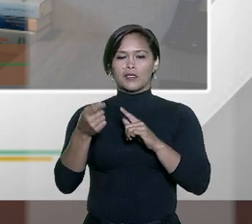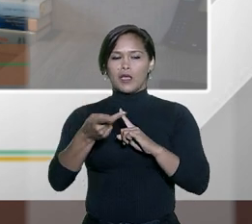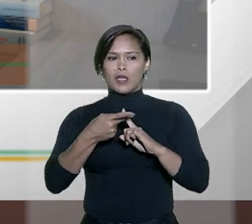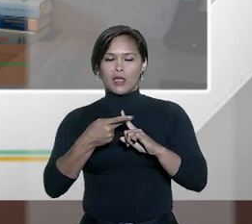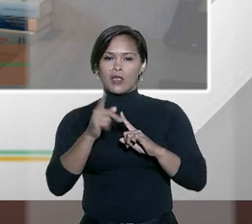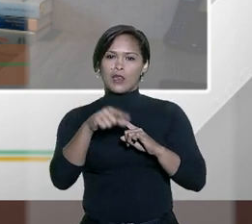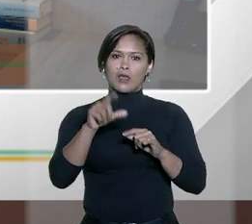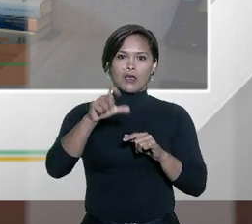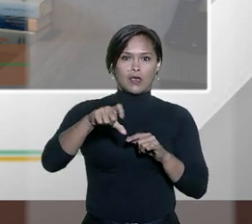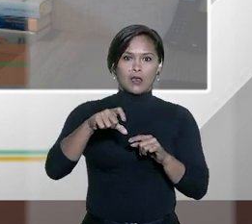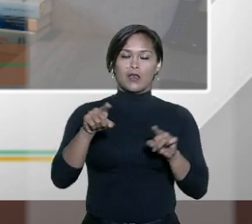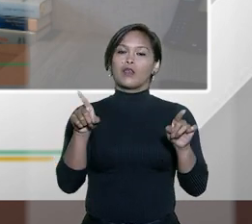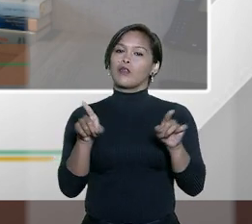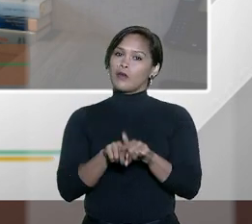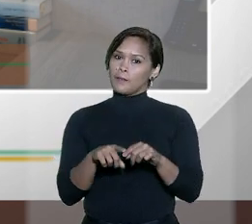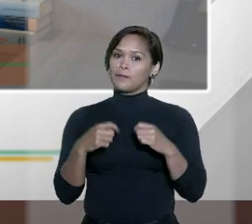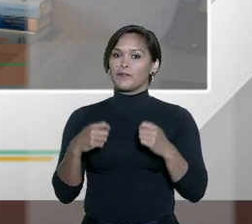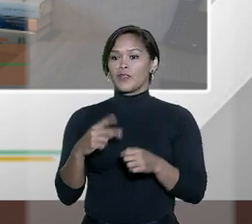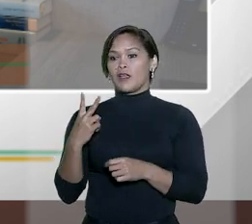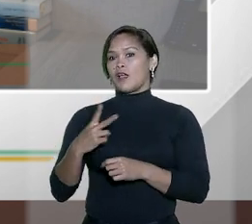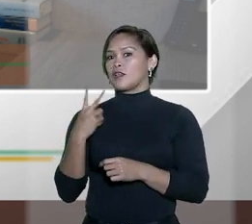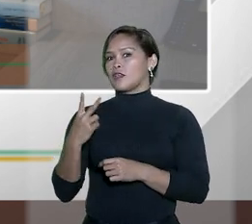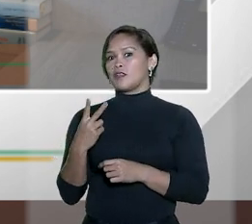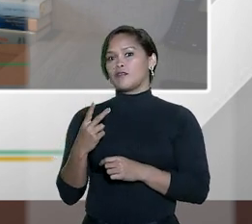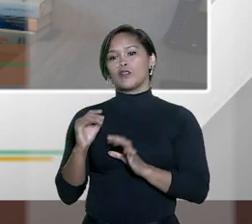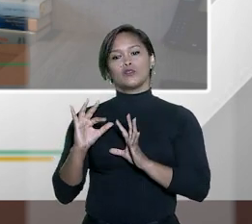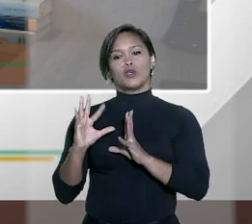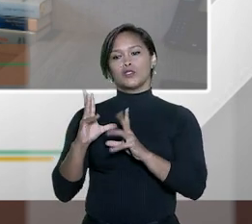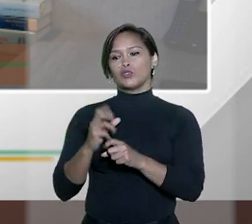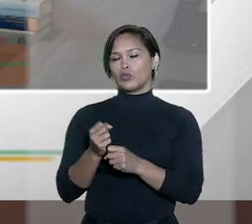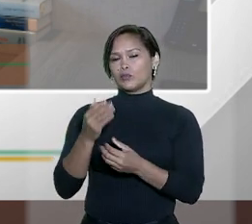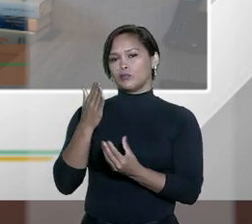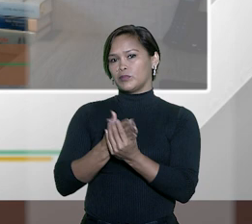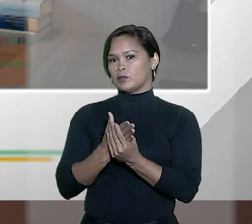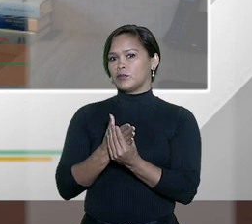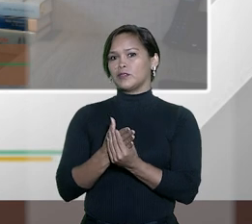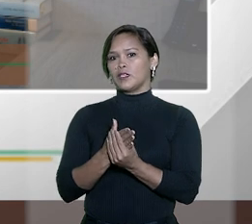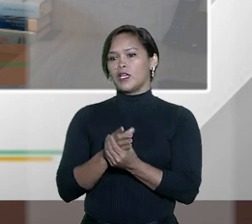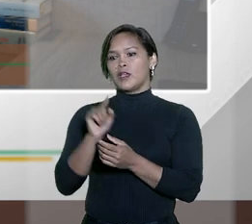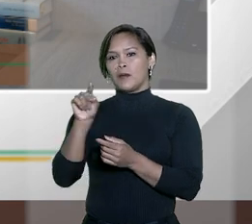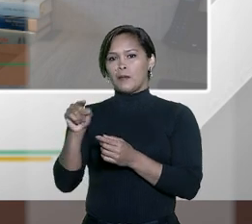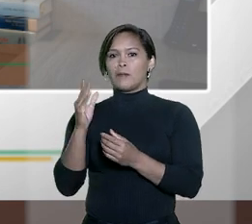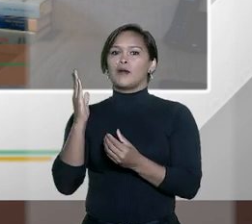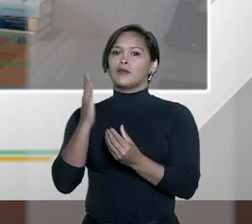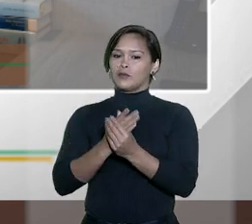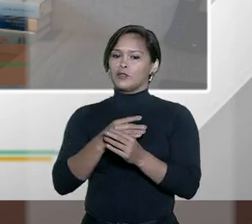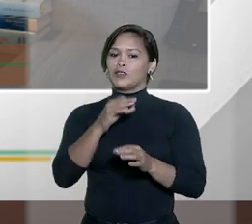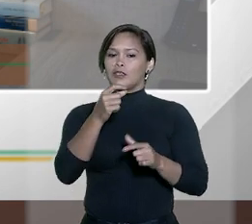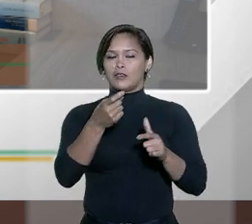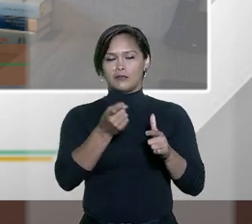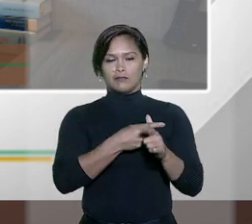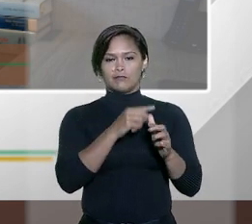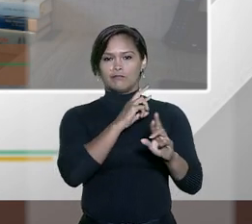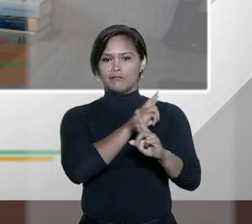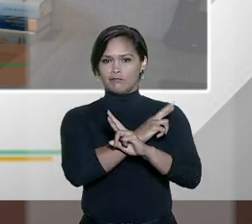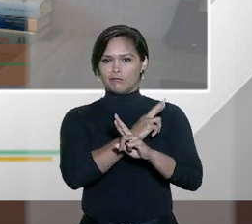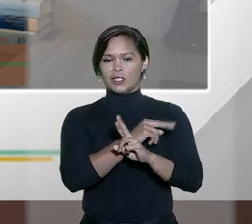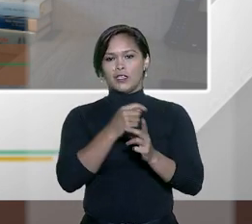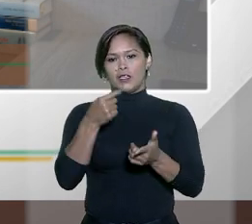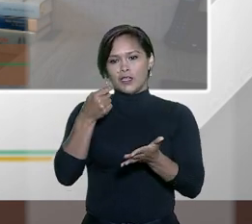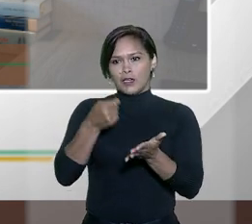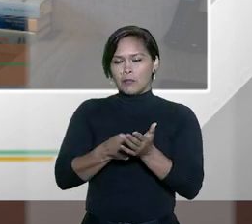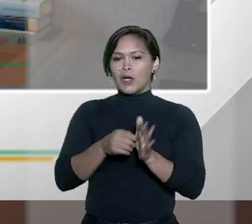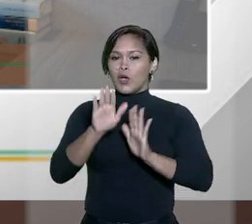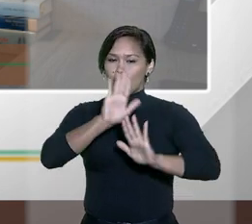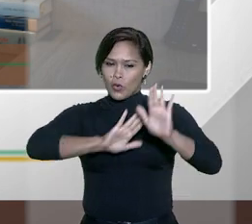cliente que ele é credor, aquele valor não irá mais para o processo do precatório, irá para o processo da dívida ativa. Então, quem está comprando